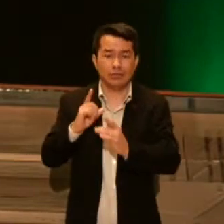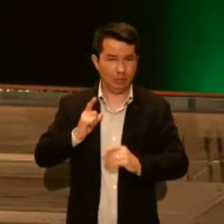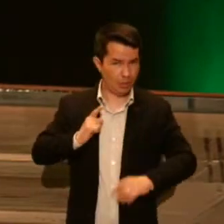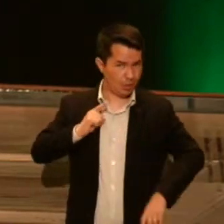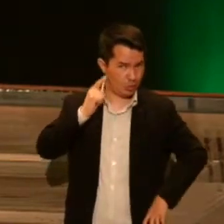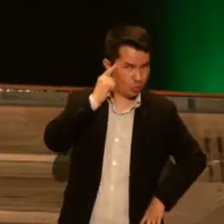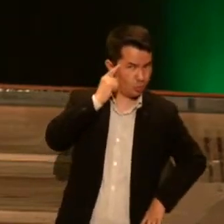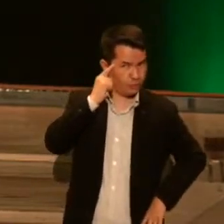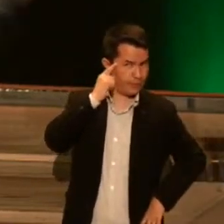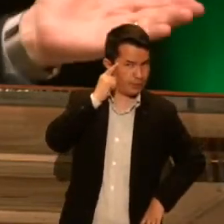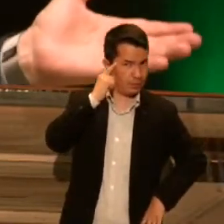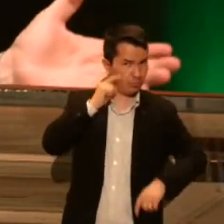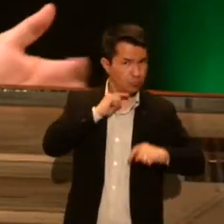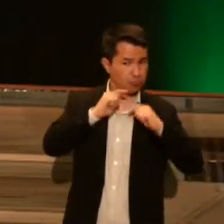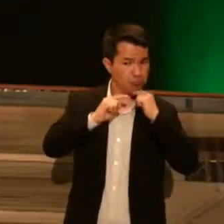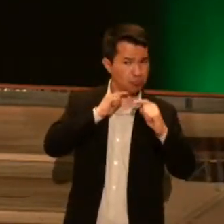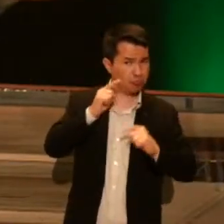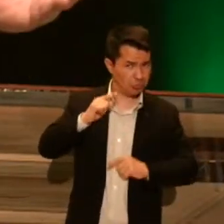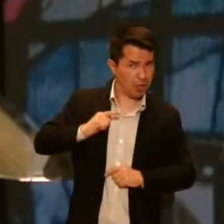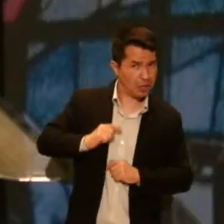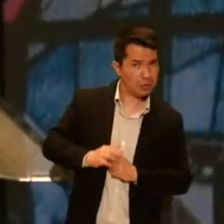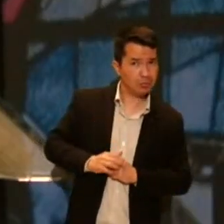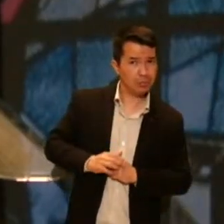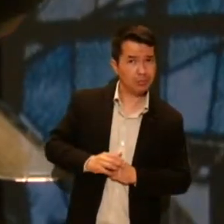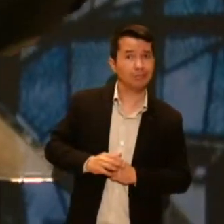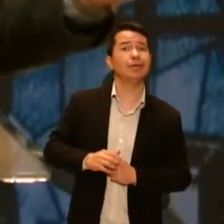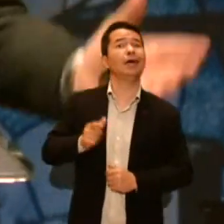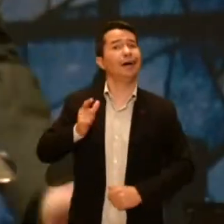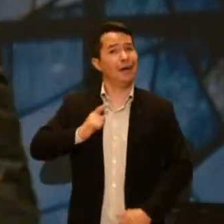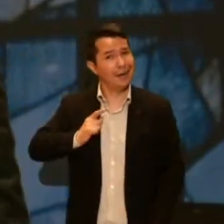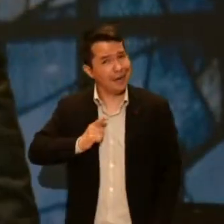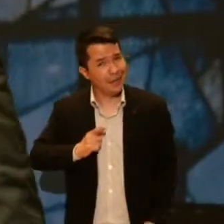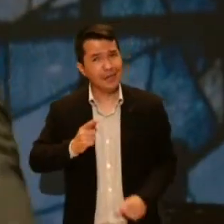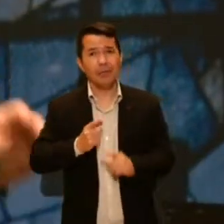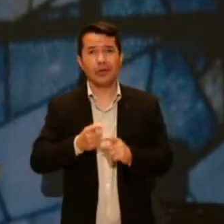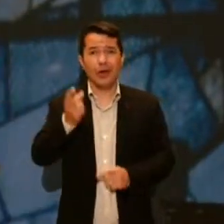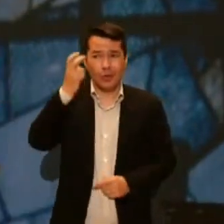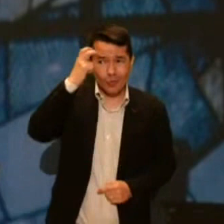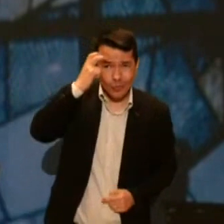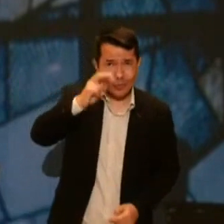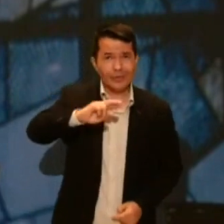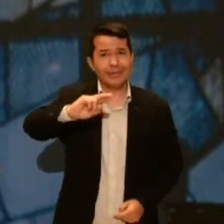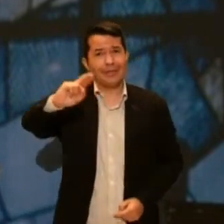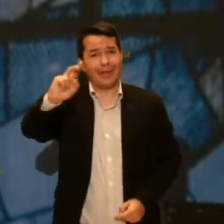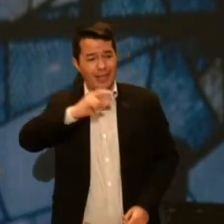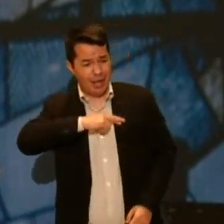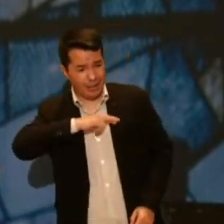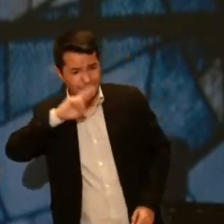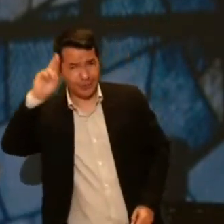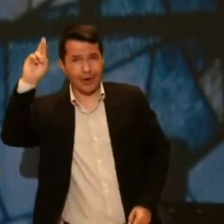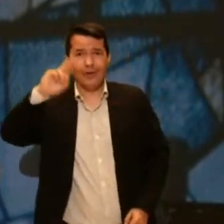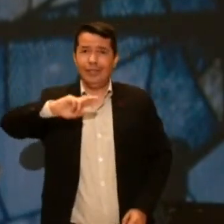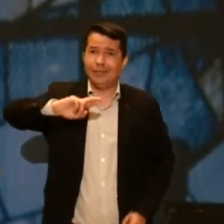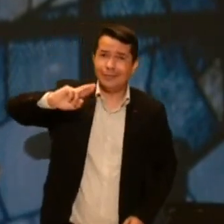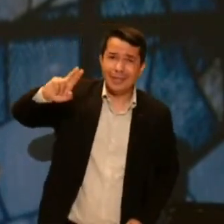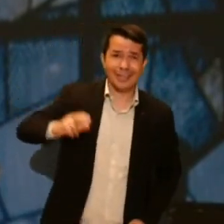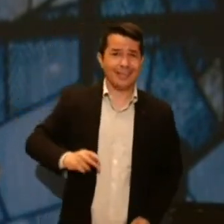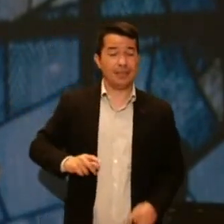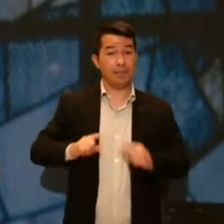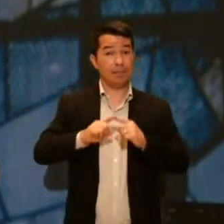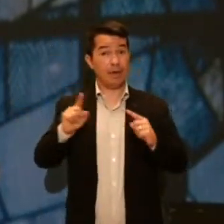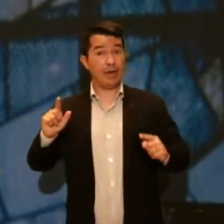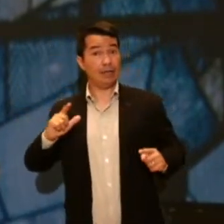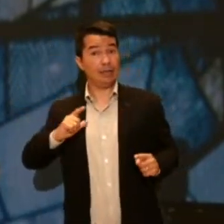tão inusitado para a cultura, para a religiosidade deles. Mas a gente vai aprender com esses homens que não